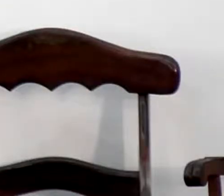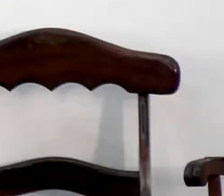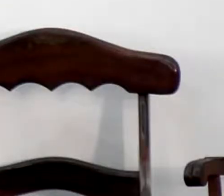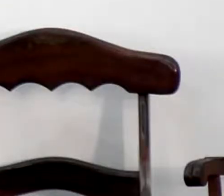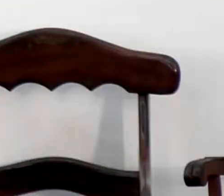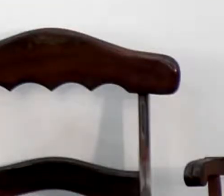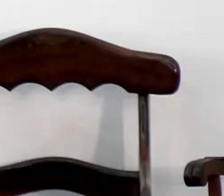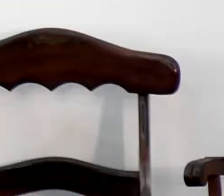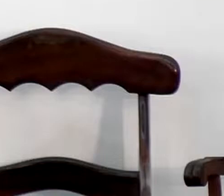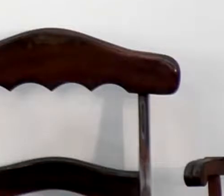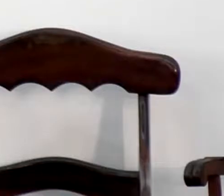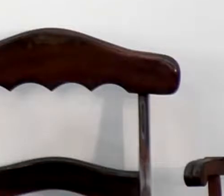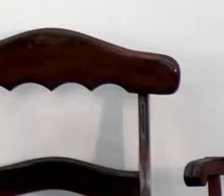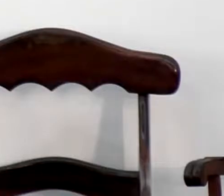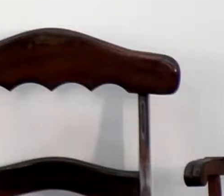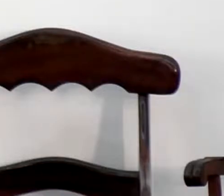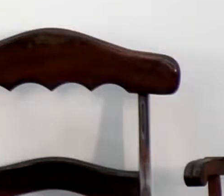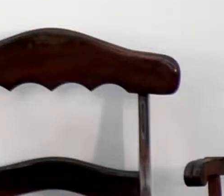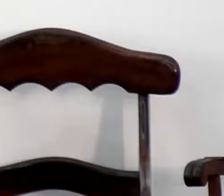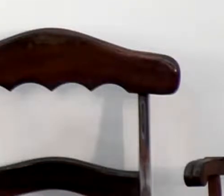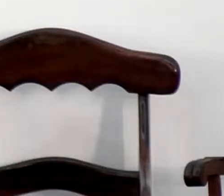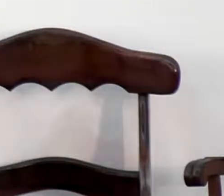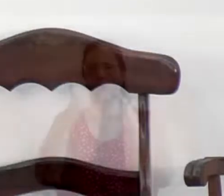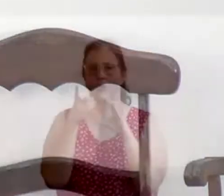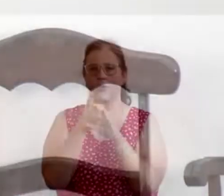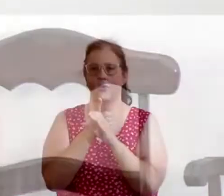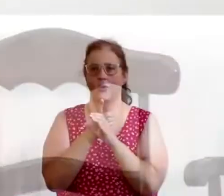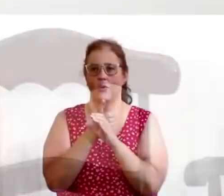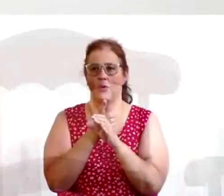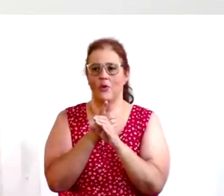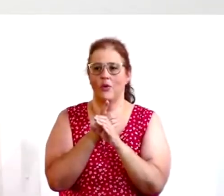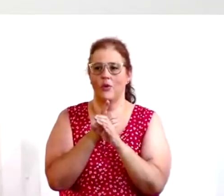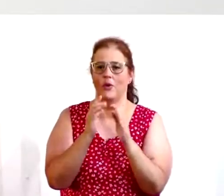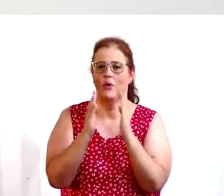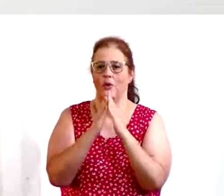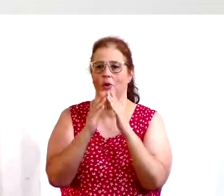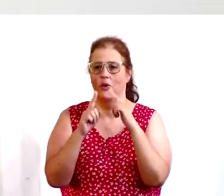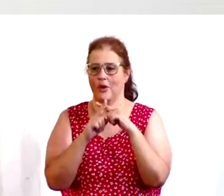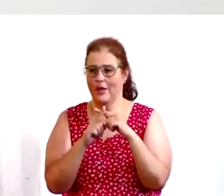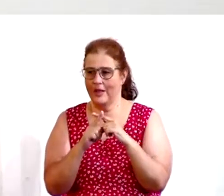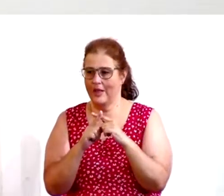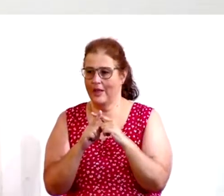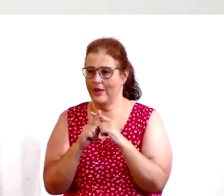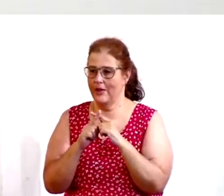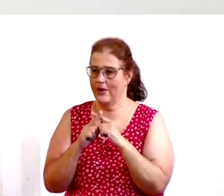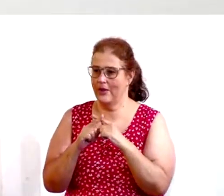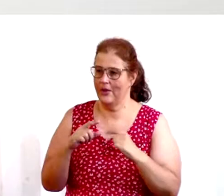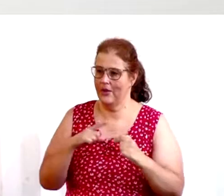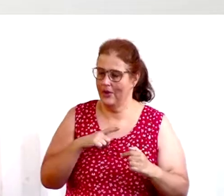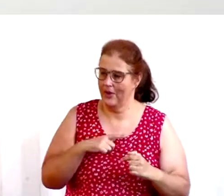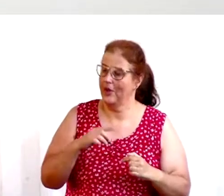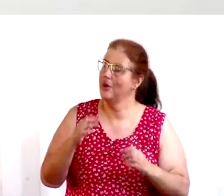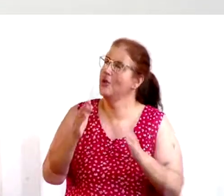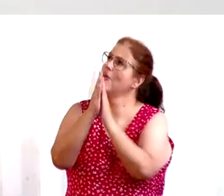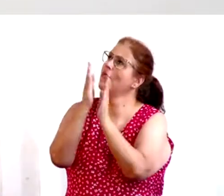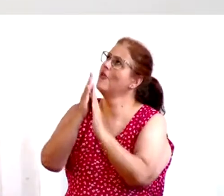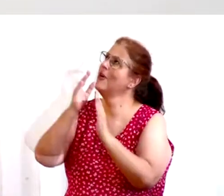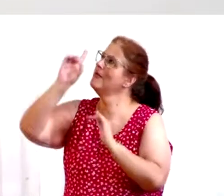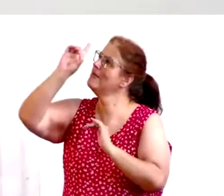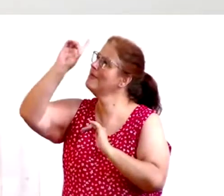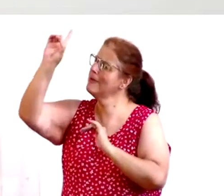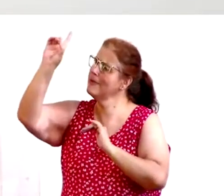agora aqui em forma de culto, a igreja cultuando ao Senhor, adorando ao Senhor. Louvado seja Deus por isso, pela vida de cada